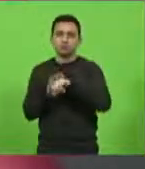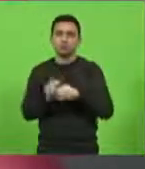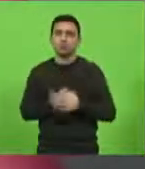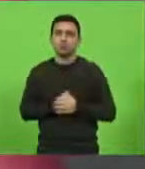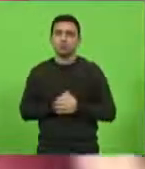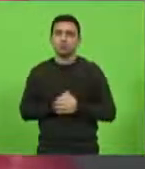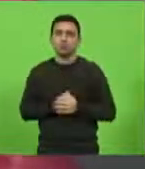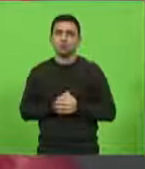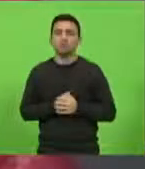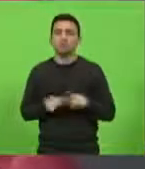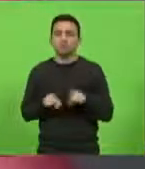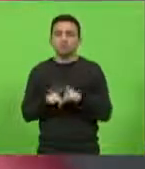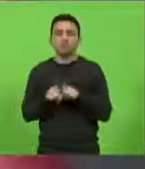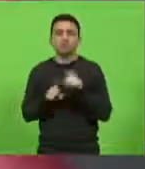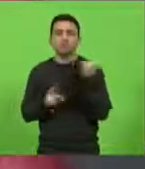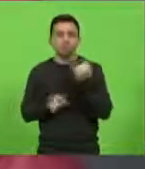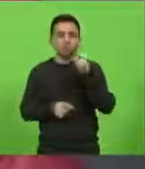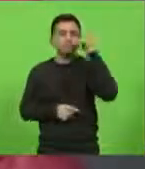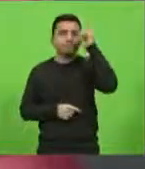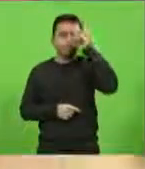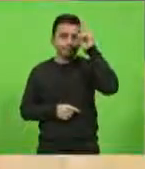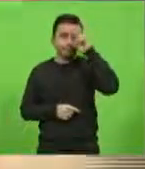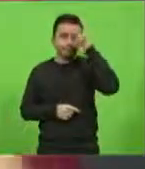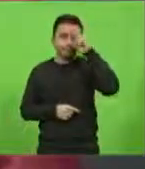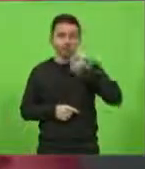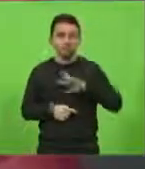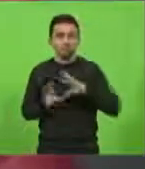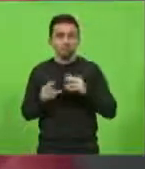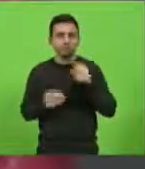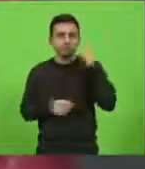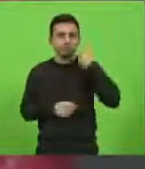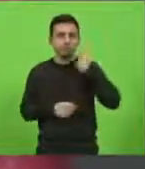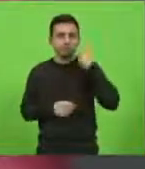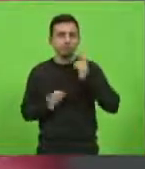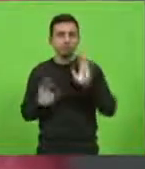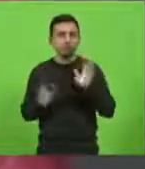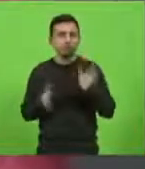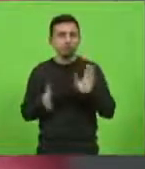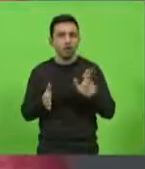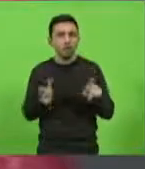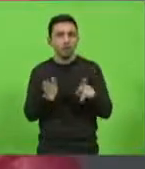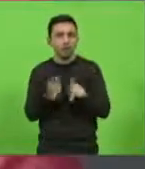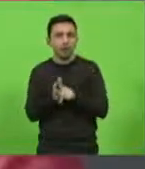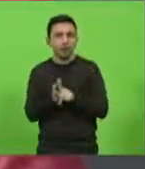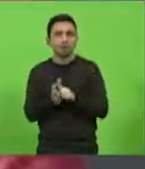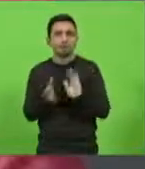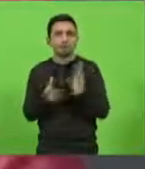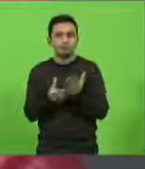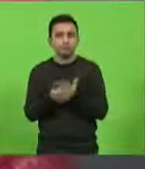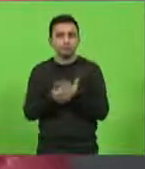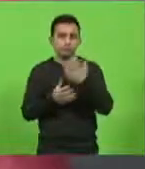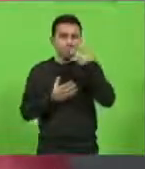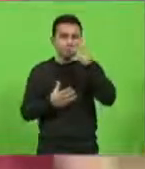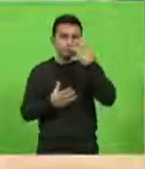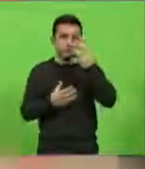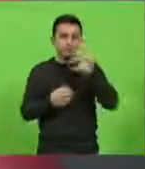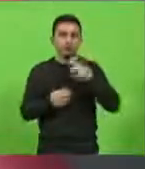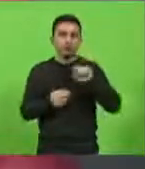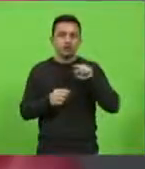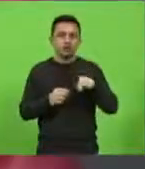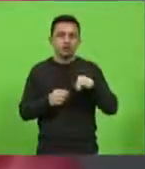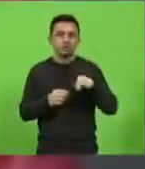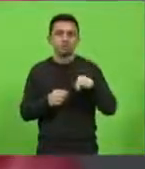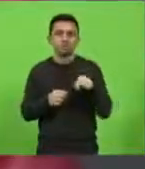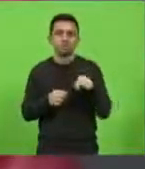autos é importante Recordar que a esfera política teve seu próprio inquérito para investigar a compra fraudulenta dos respiradores Fantasmas a